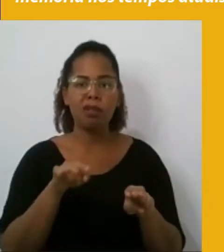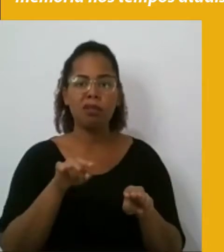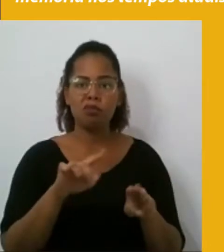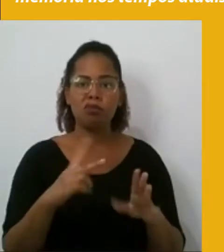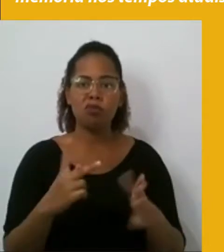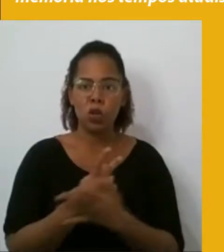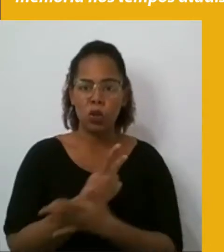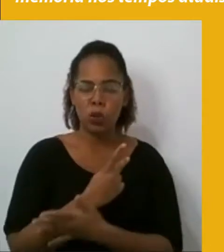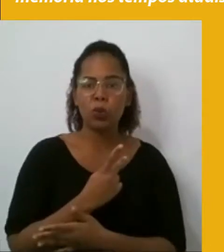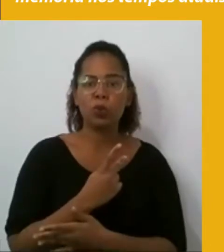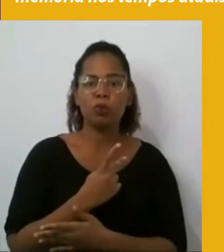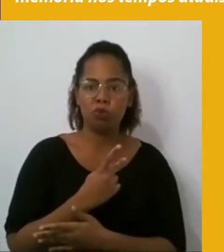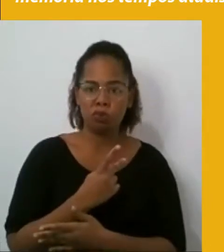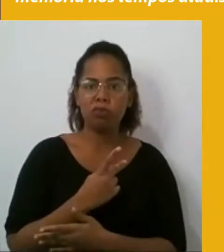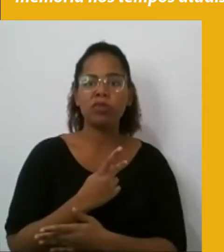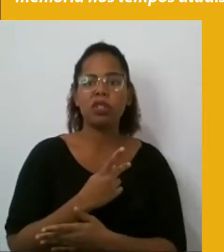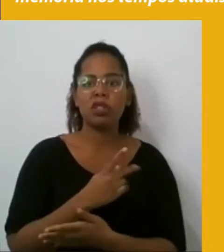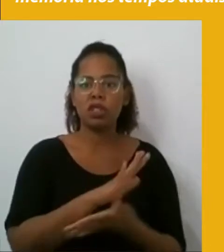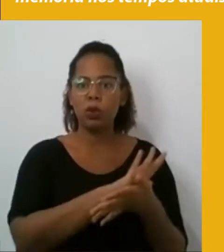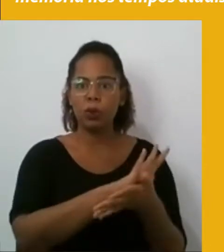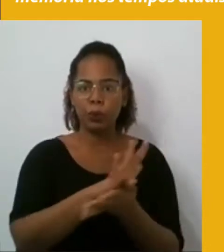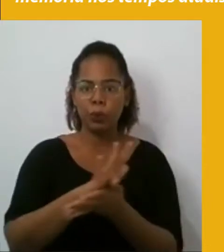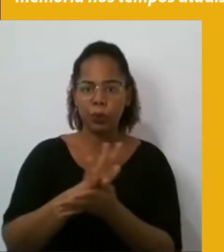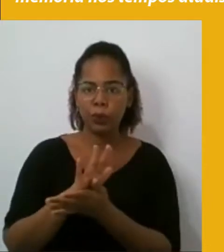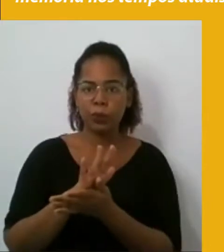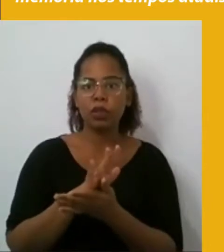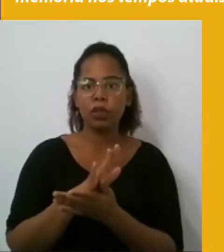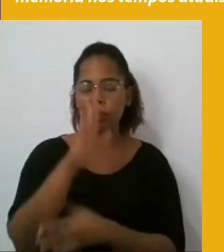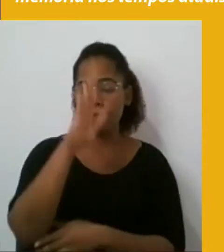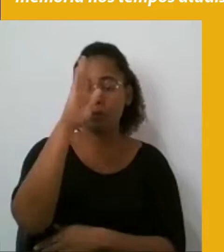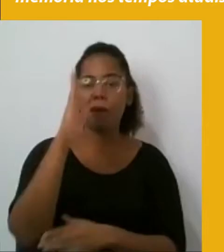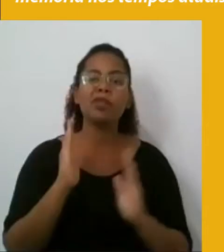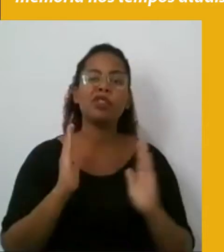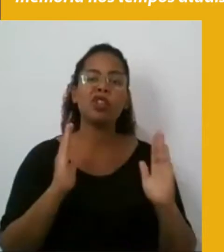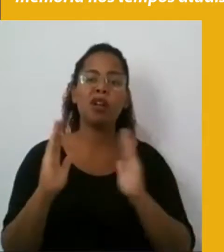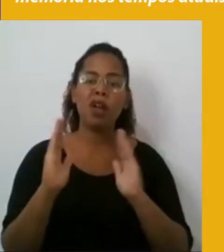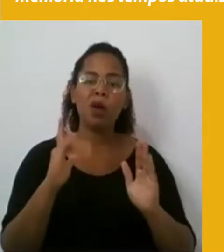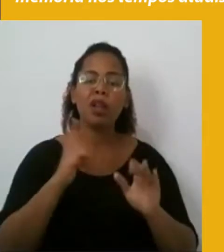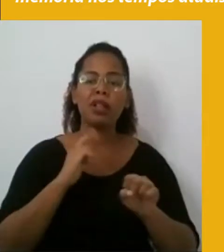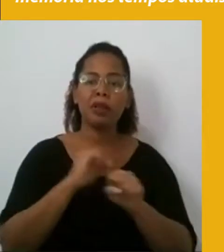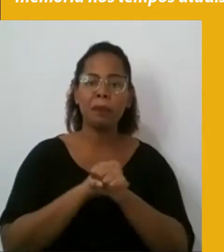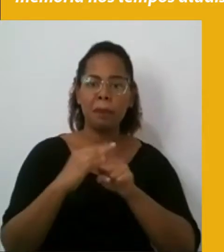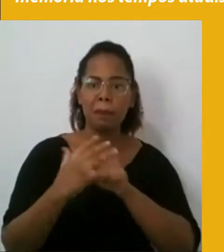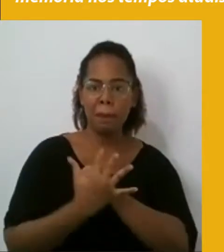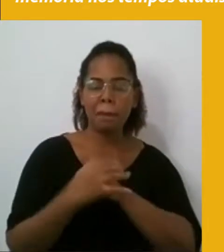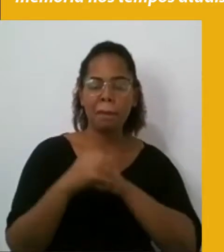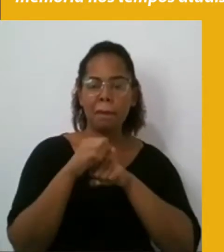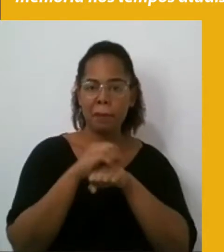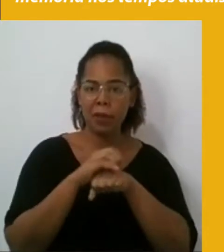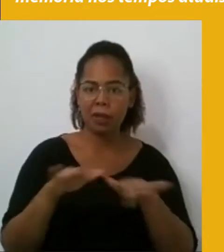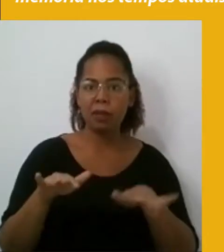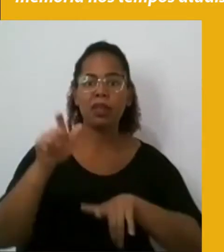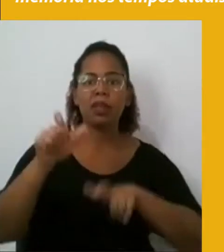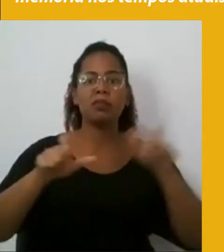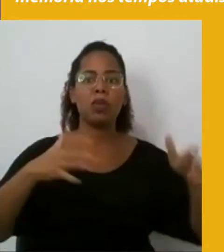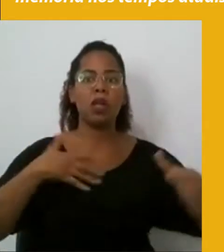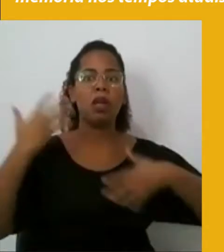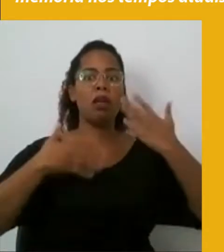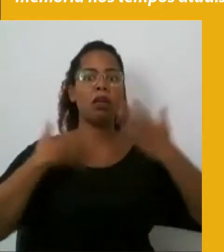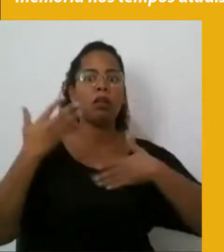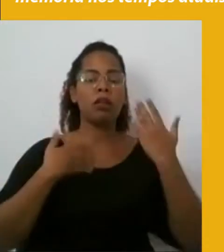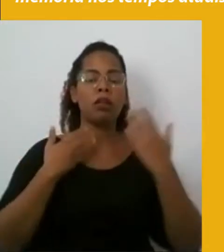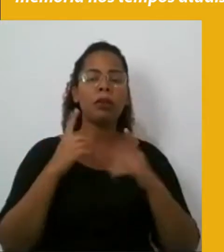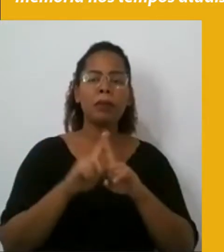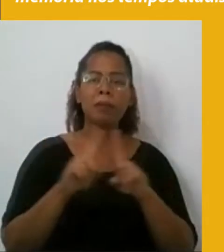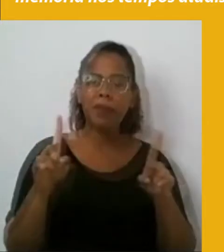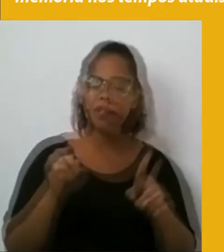enfim, então está havendo uma pandemia que paralisa, mas não é verdade. Eu, analisando alguns números aqui,